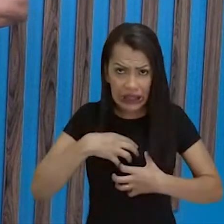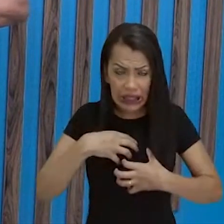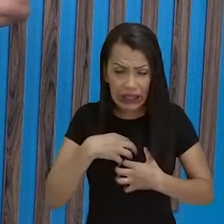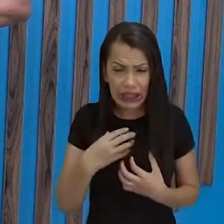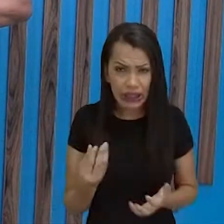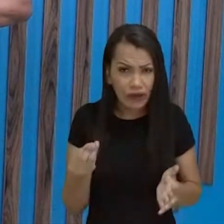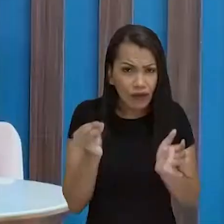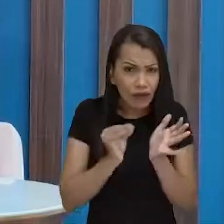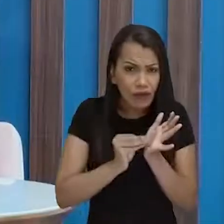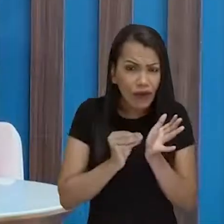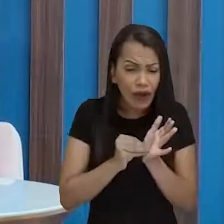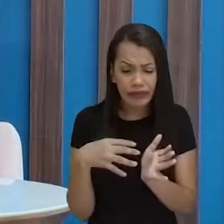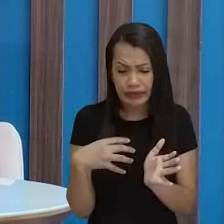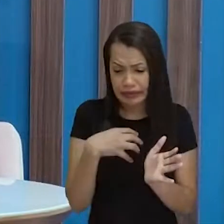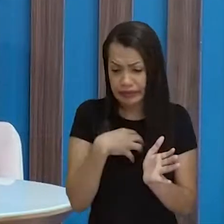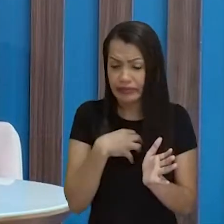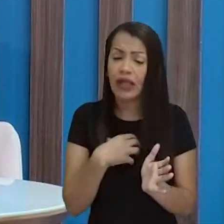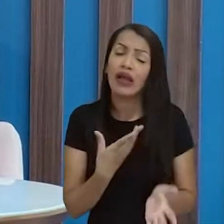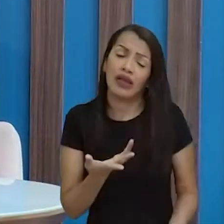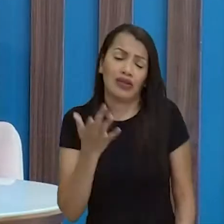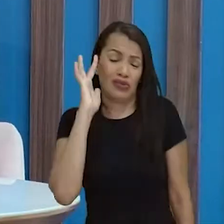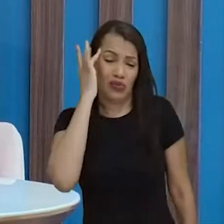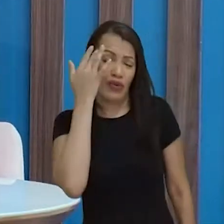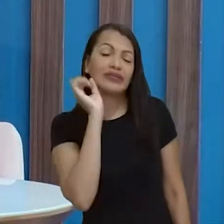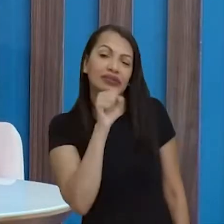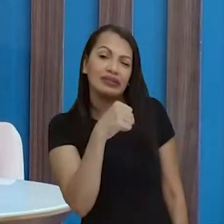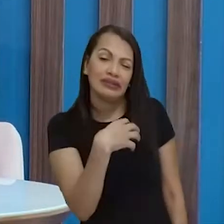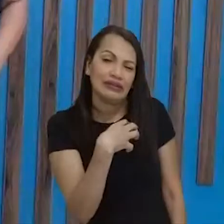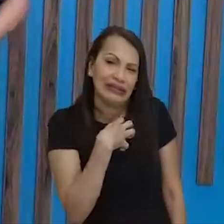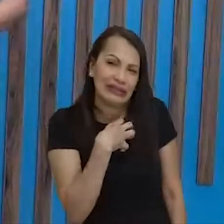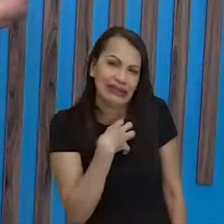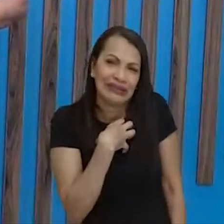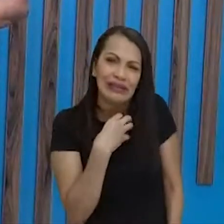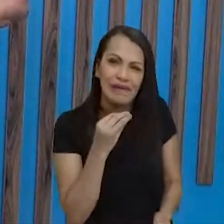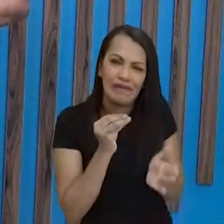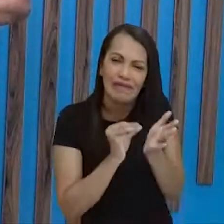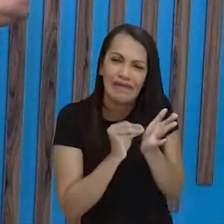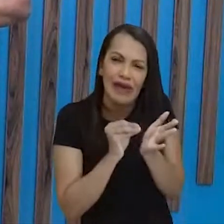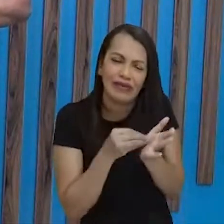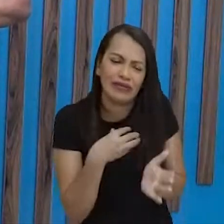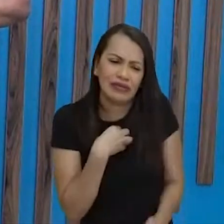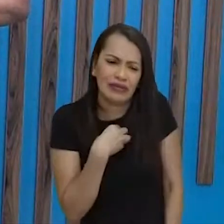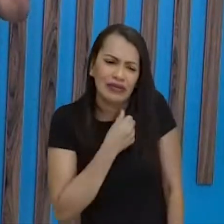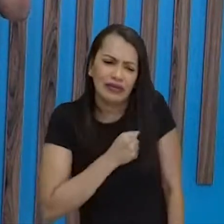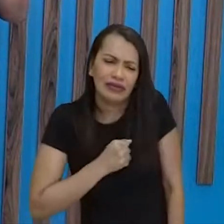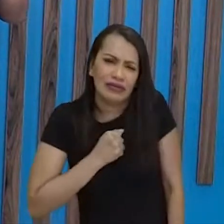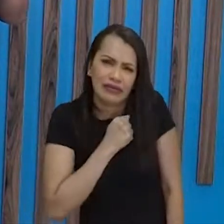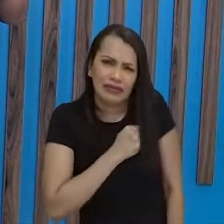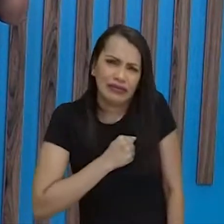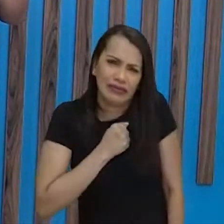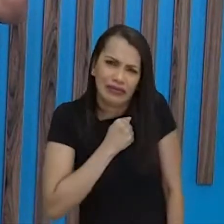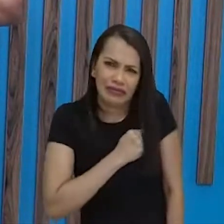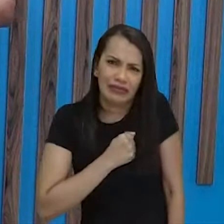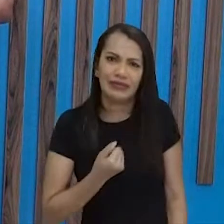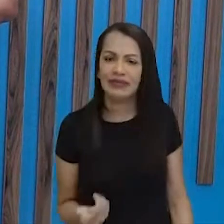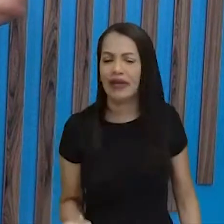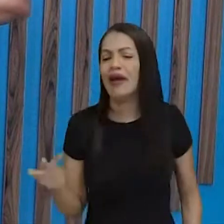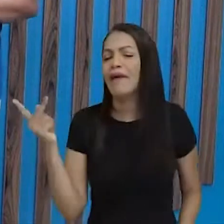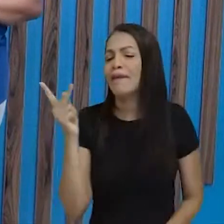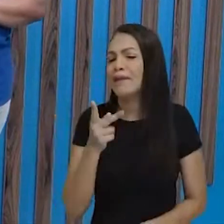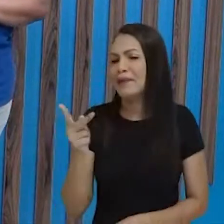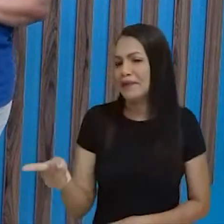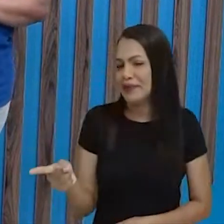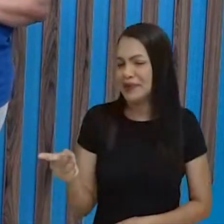gente? Devem ter sentido um pouquinho de falta dela, com certeza. Olha só, a professora Josi é tão boazinha. Ela disse um pouquinho, viu, professora